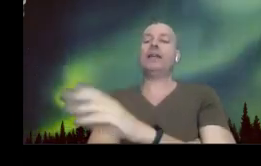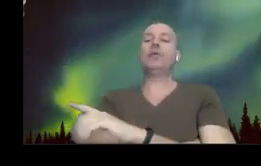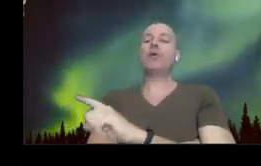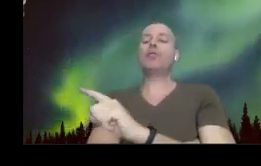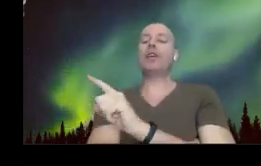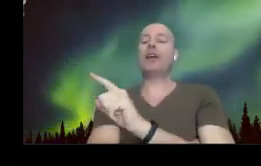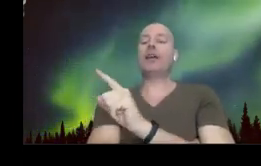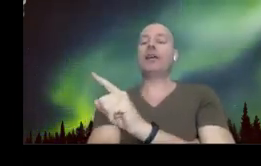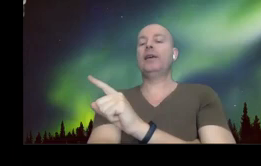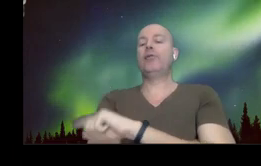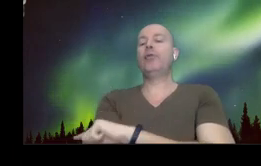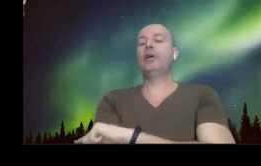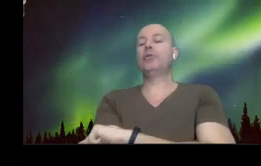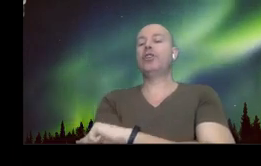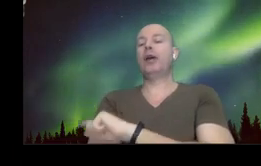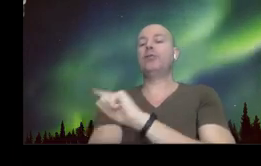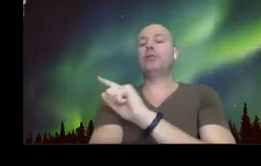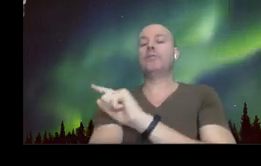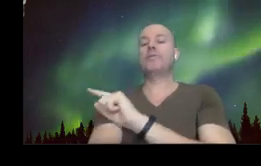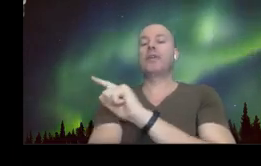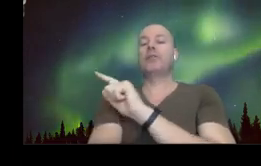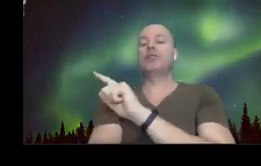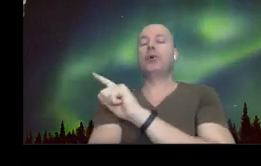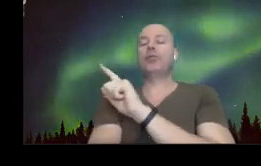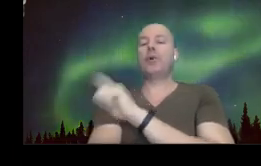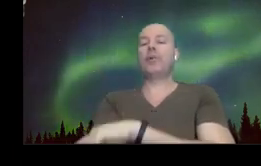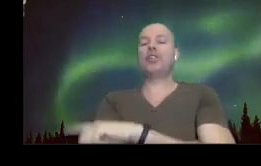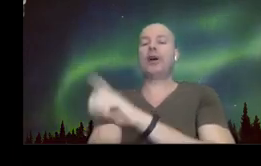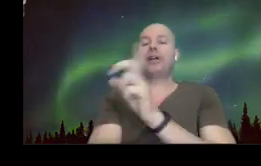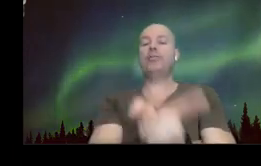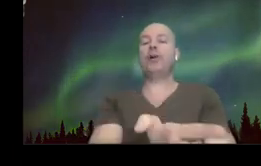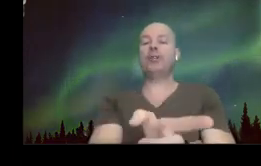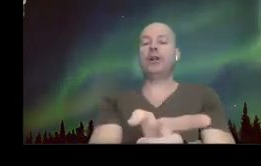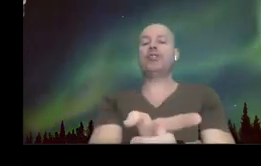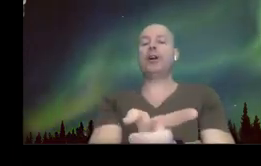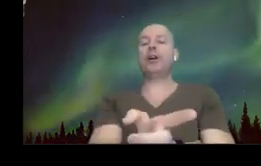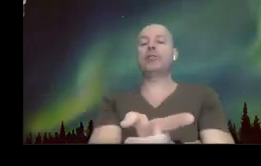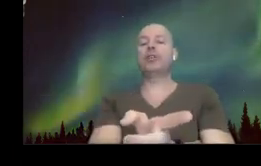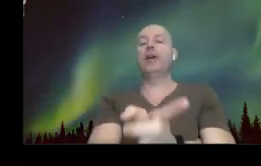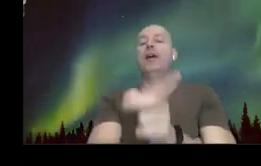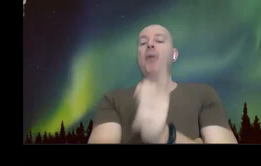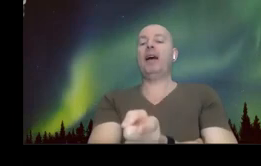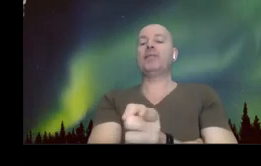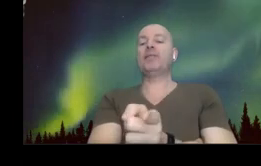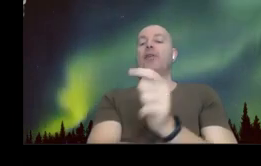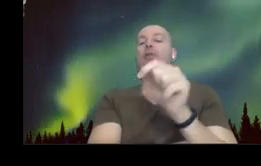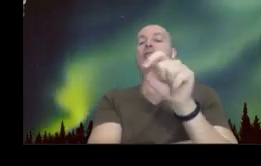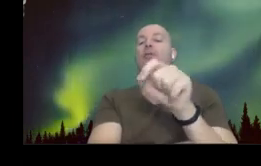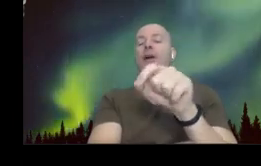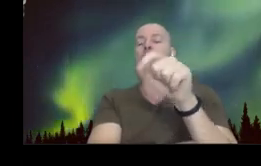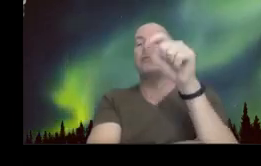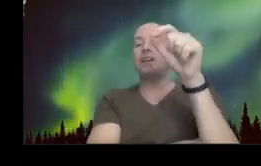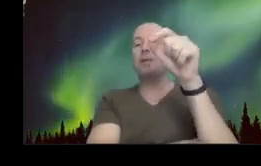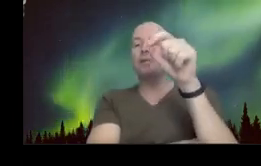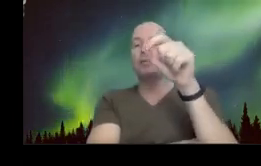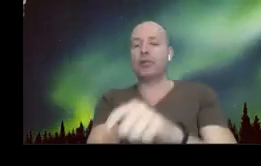deslocar. Ela nunca conseguiria ir voando direto de uma mancha grande para outra mancha grande. Mas, como